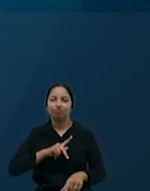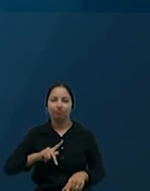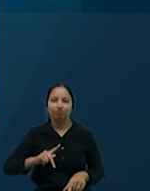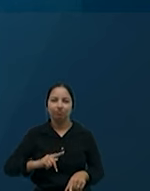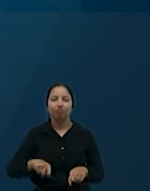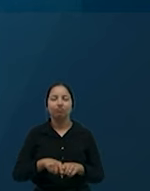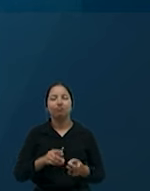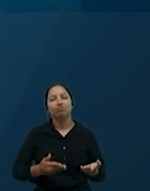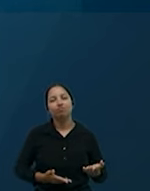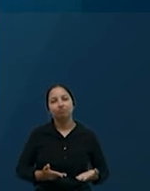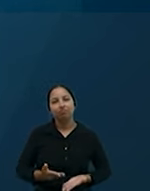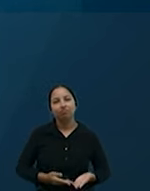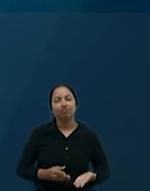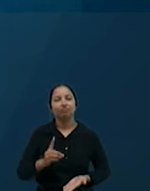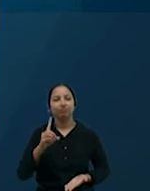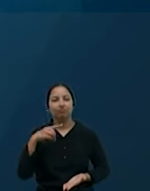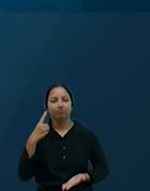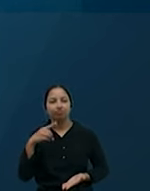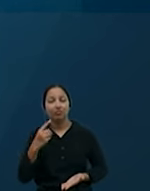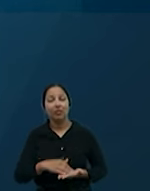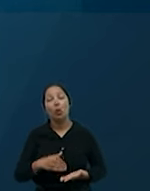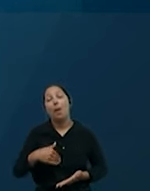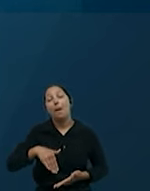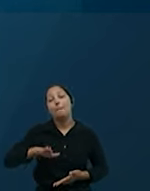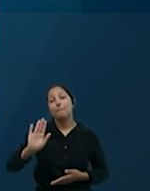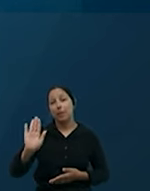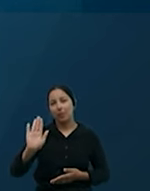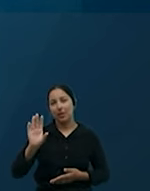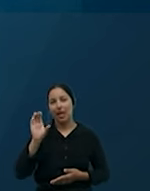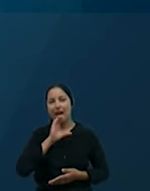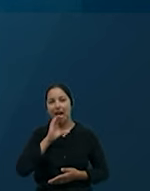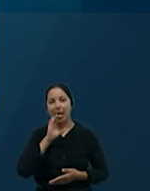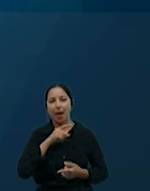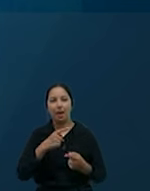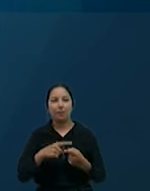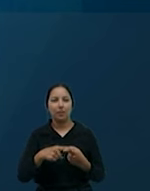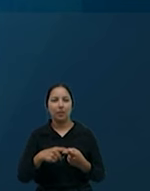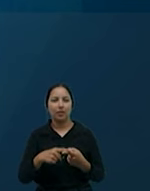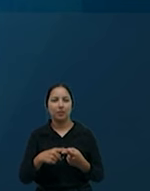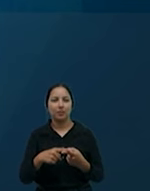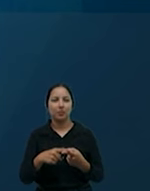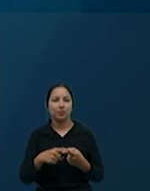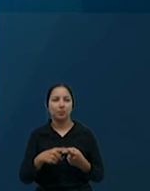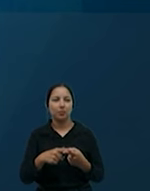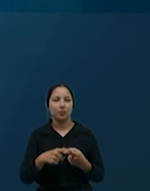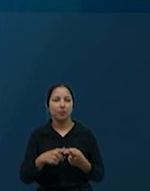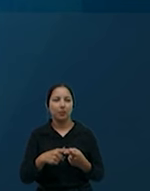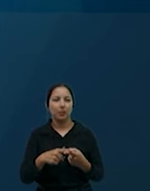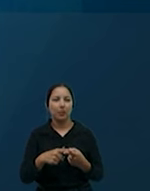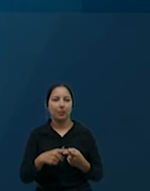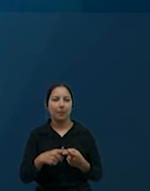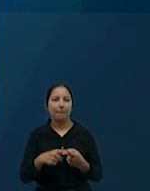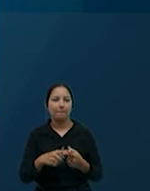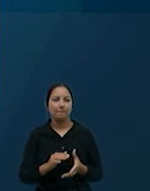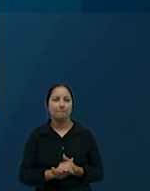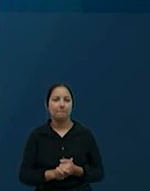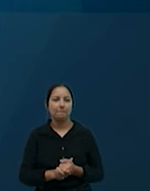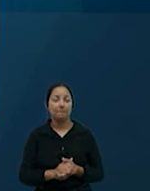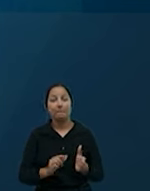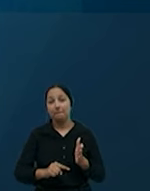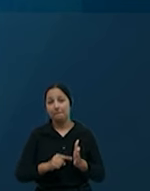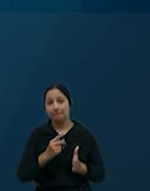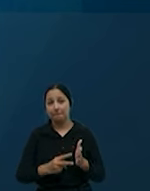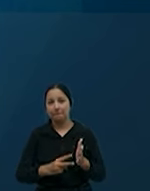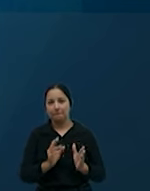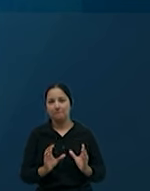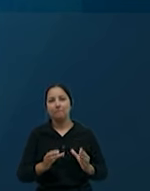advogados. Eu prometo, ministro, que eu vou ser rápida, até porque eu não desconheço o posicionamento da turma, da primeira e segunda turma, em relação ao tema.